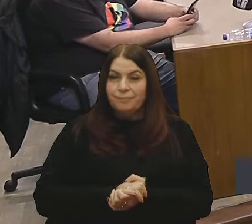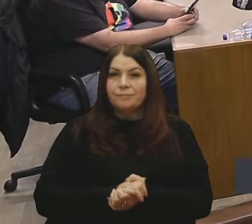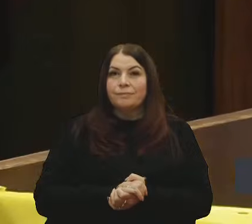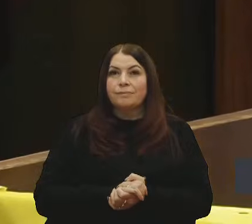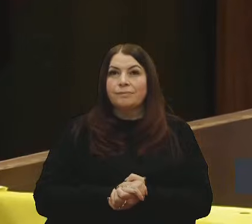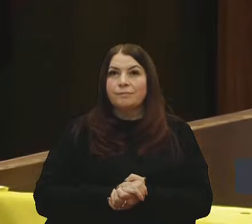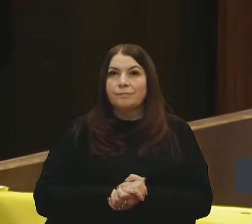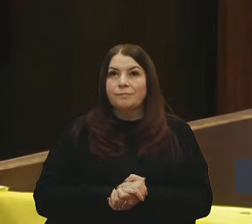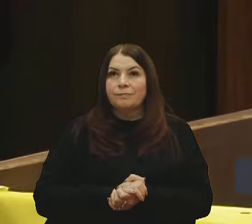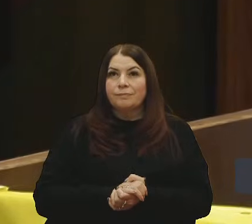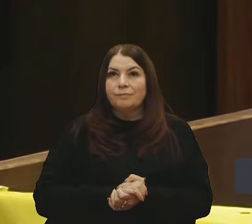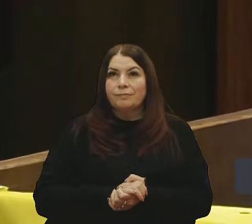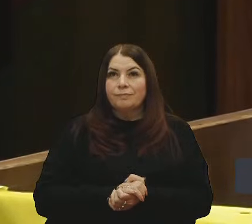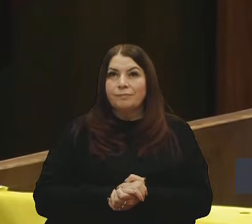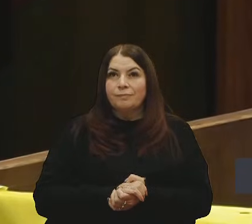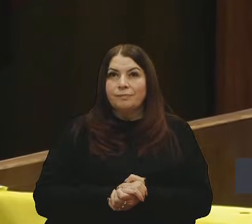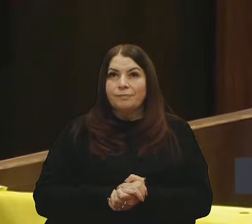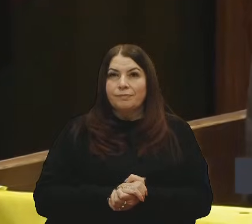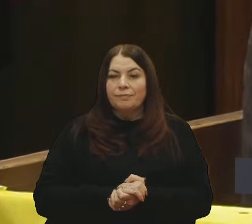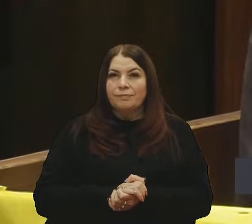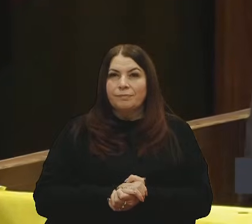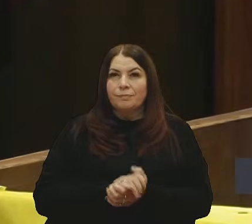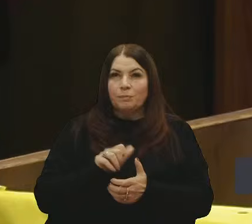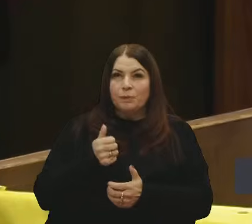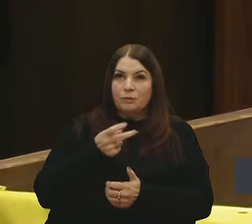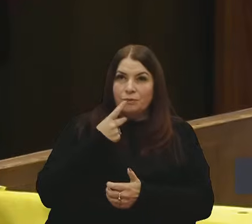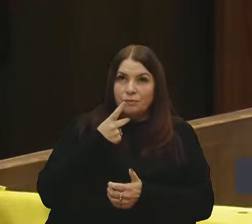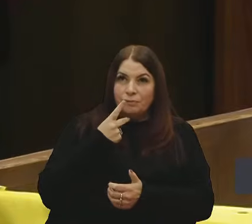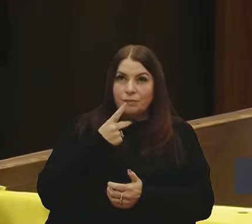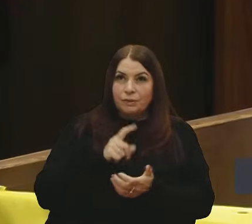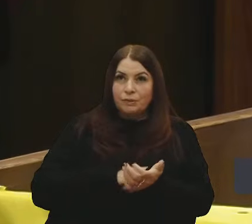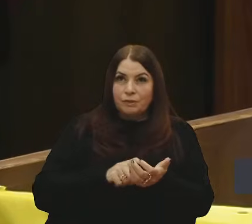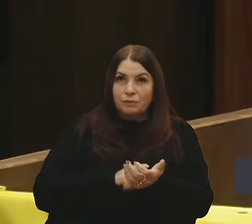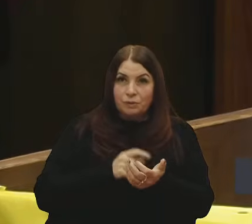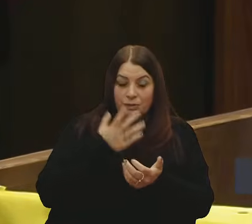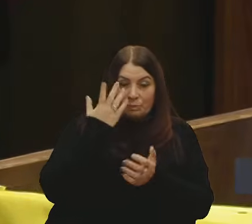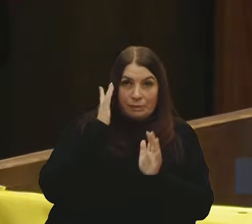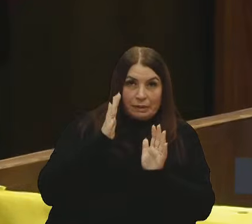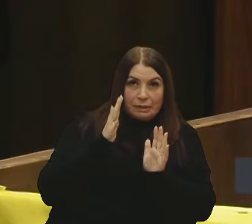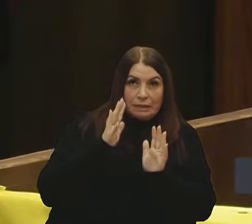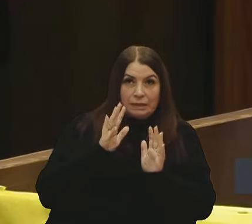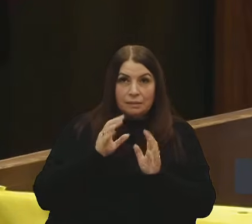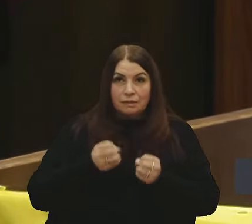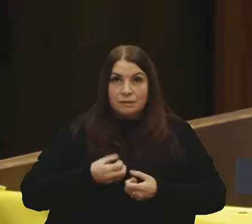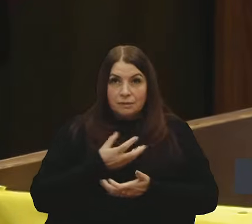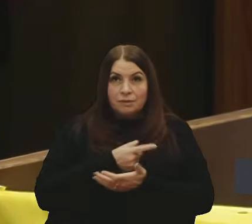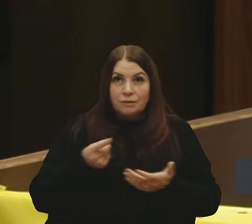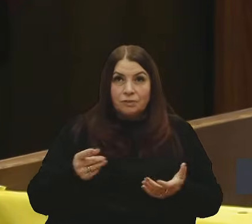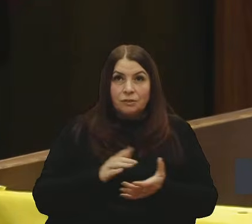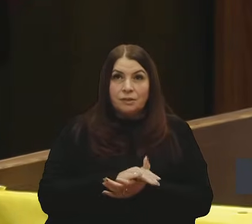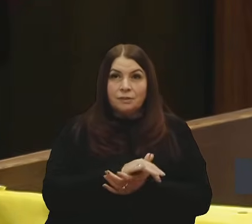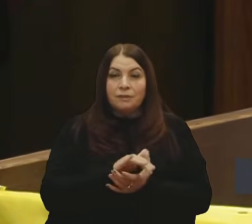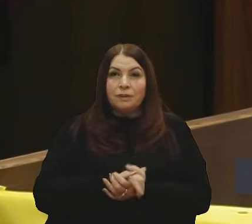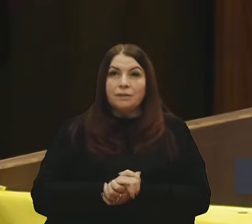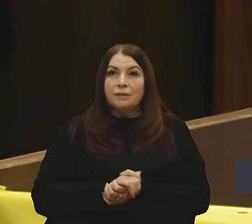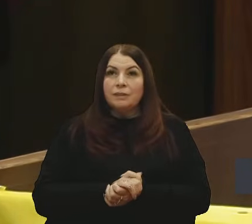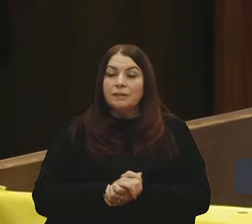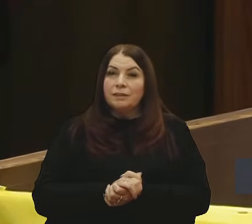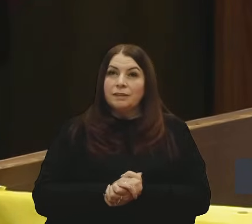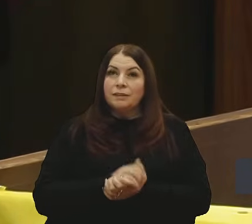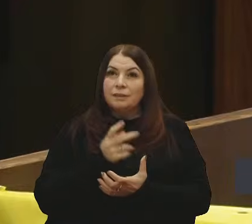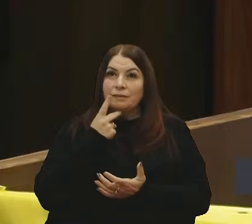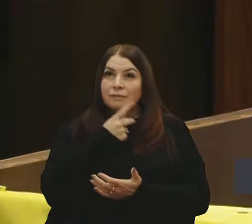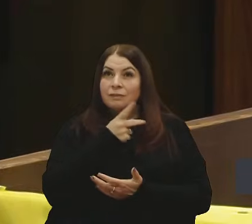Vim dar só, primeira vez que estou falando, estou meio nervoso, não sei muito me expressar também, mas eu vim